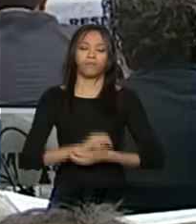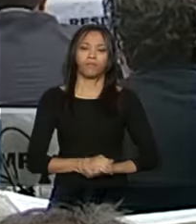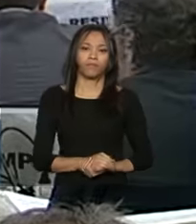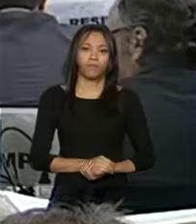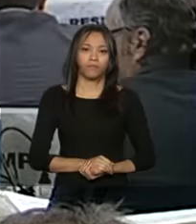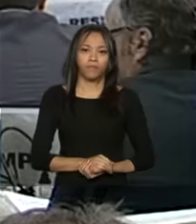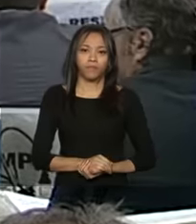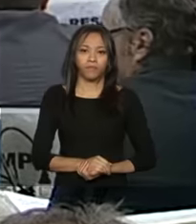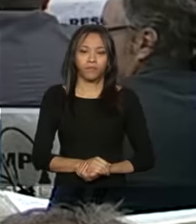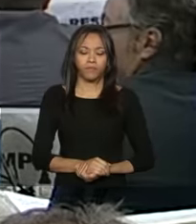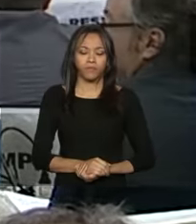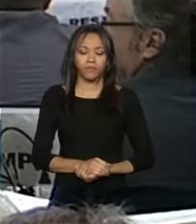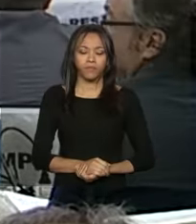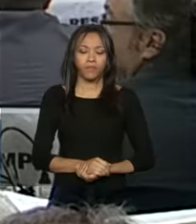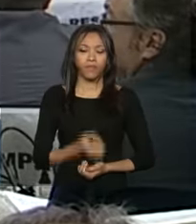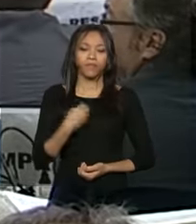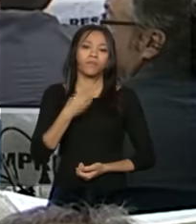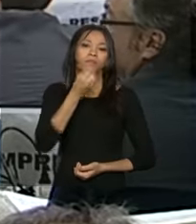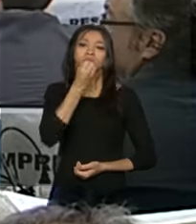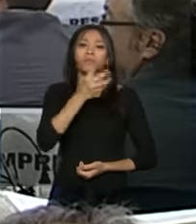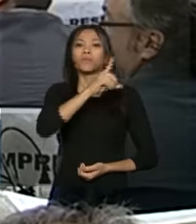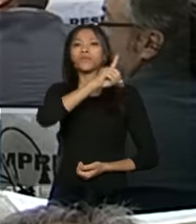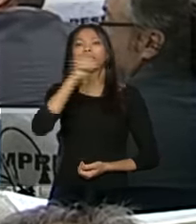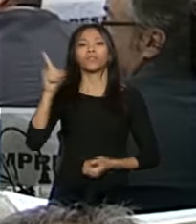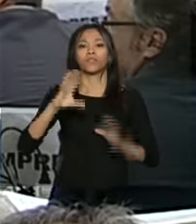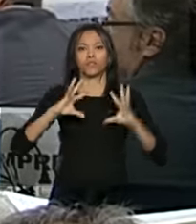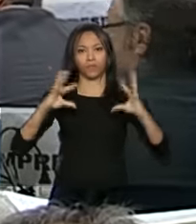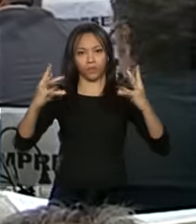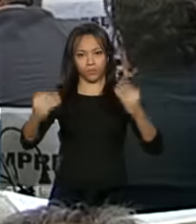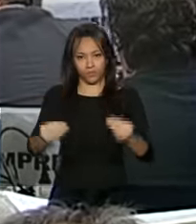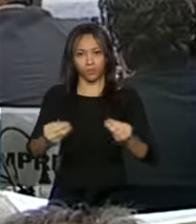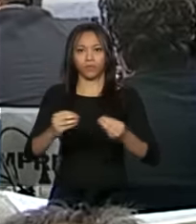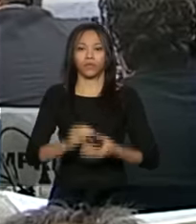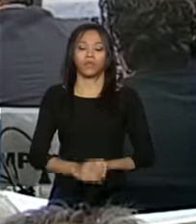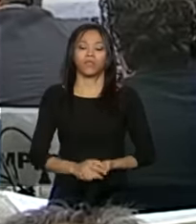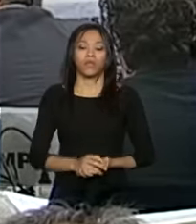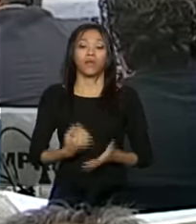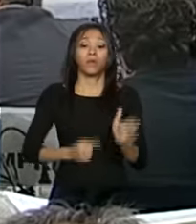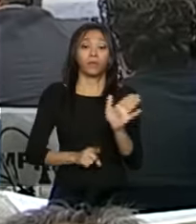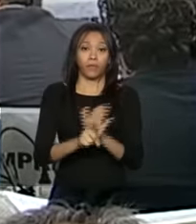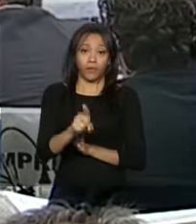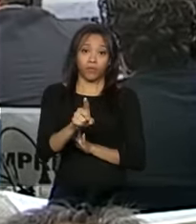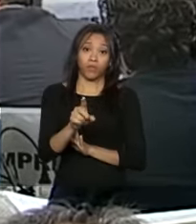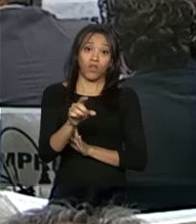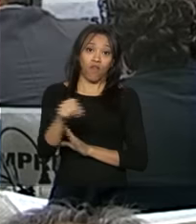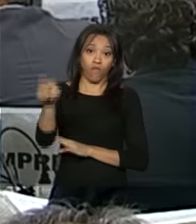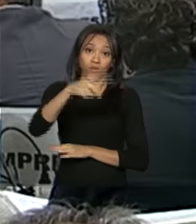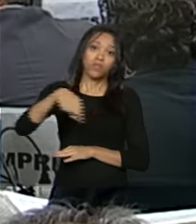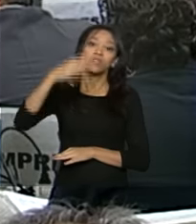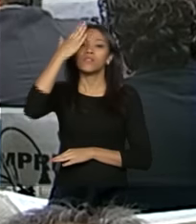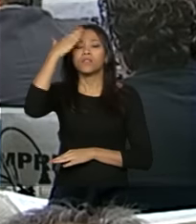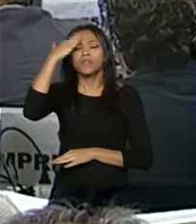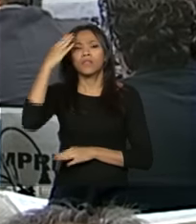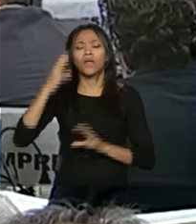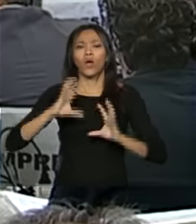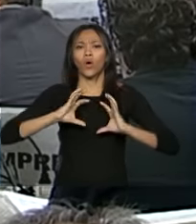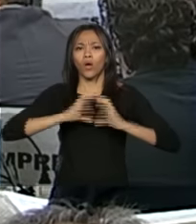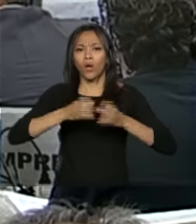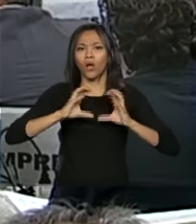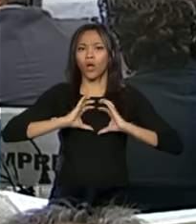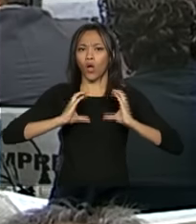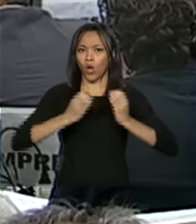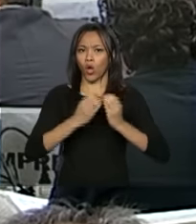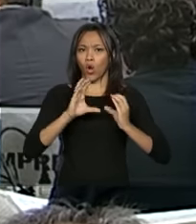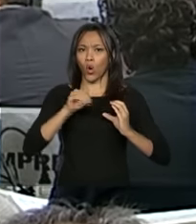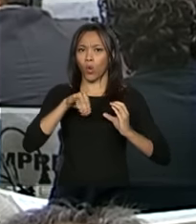amanhã Olá bom dia Bom dia a todos Gabriel do G1 eh então vocês disseram que estão acompanhando aí as comissões eh